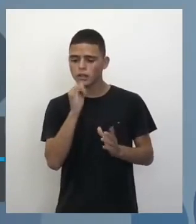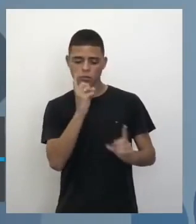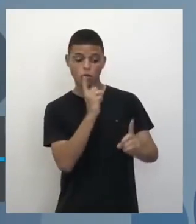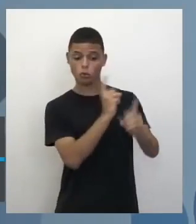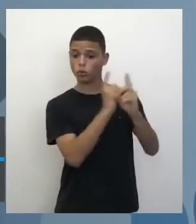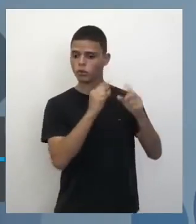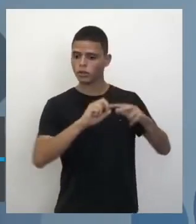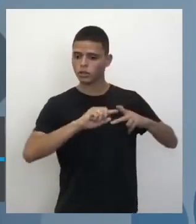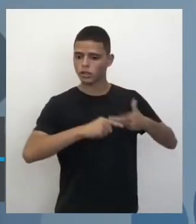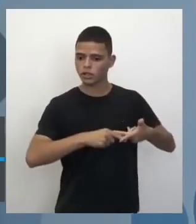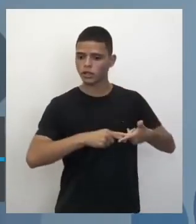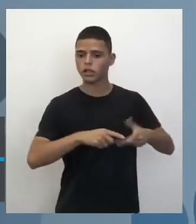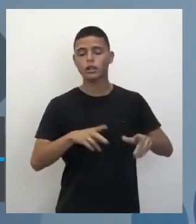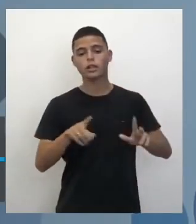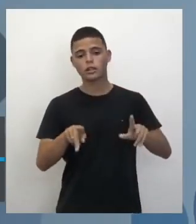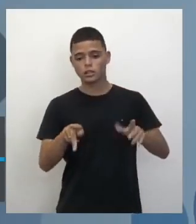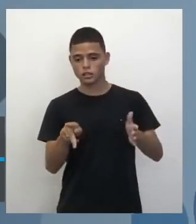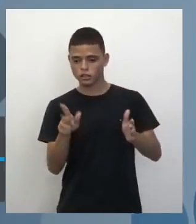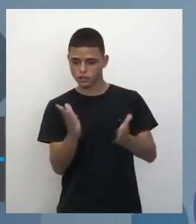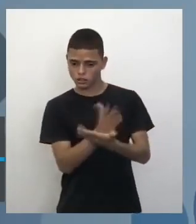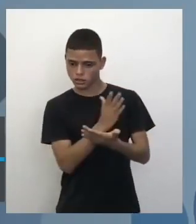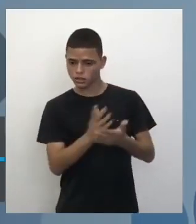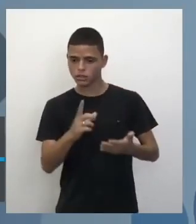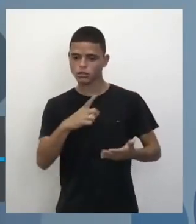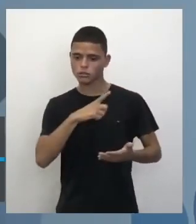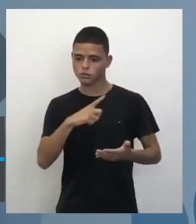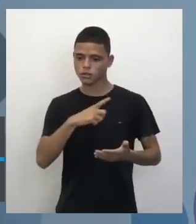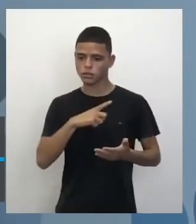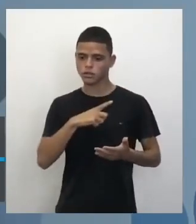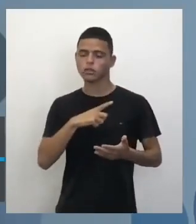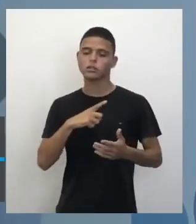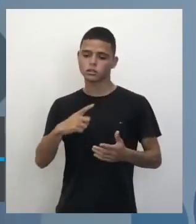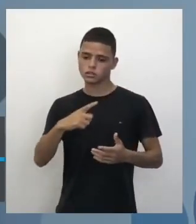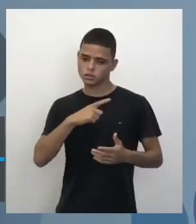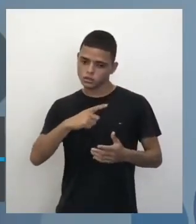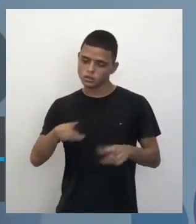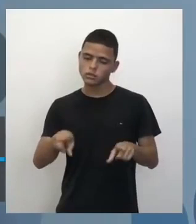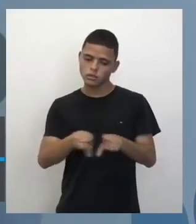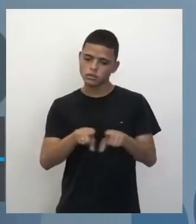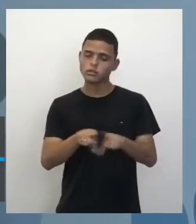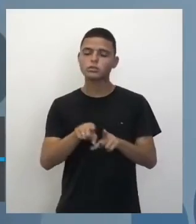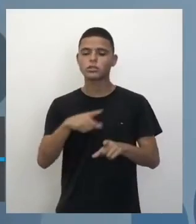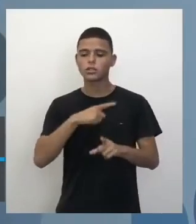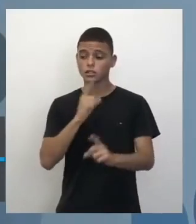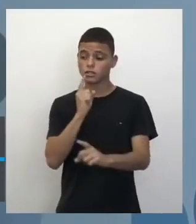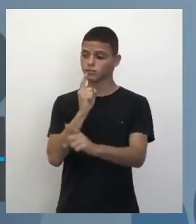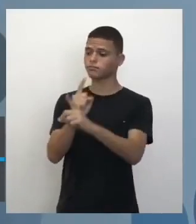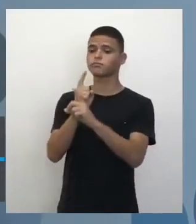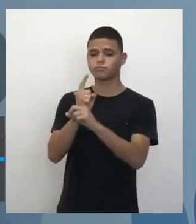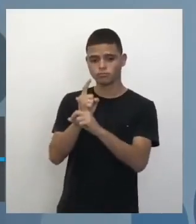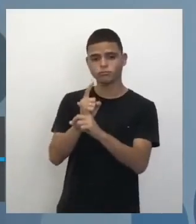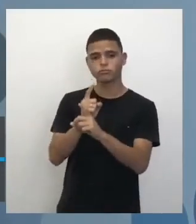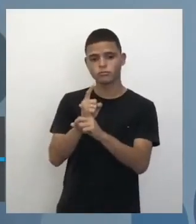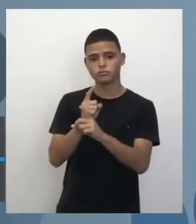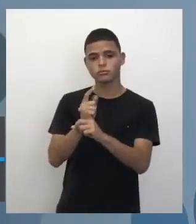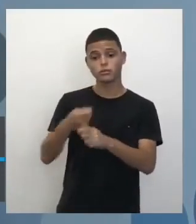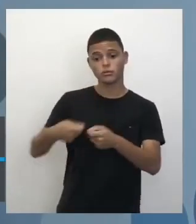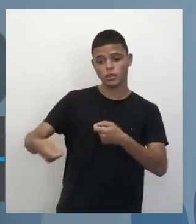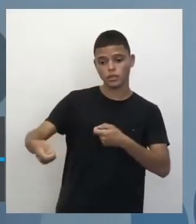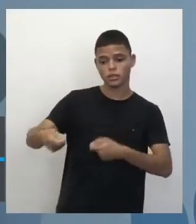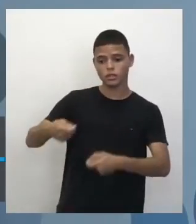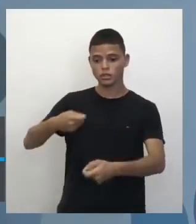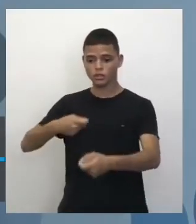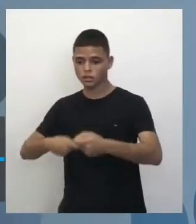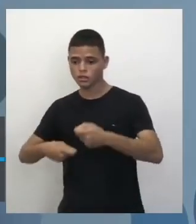exemplo, tem algumas estações de metrô em São Paulo que as pessoas já são típicas de se encontrar para poder fazer a troca entre